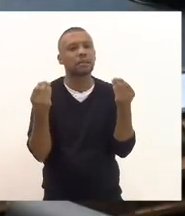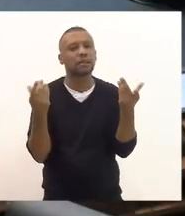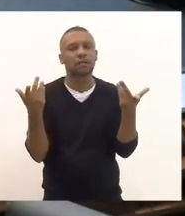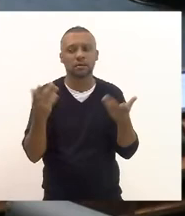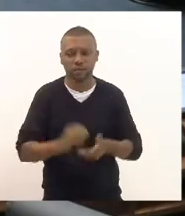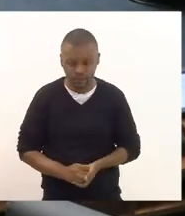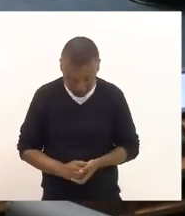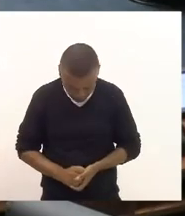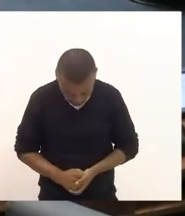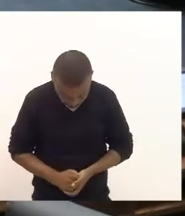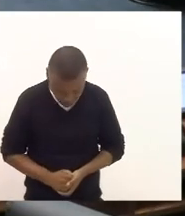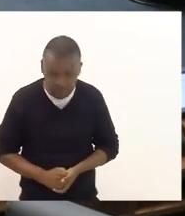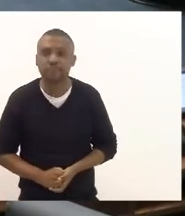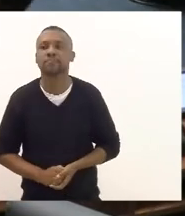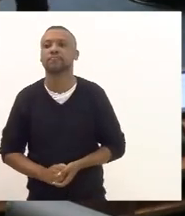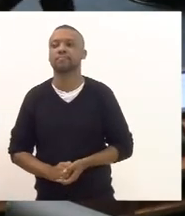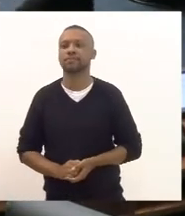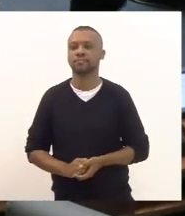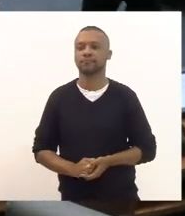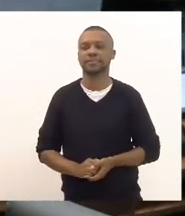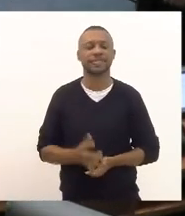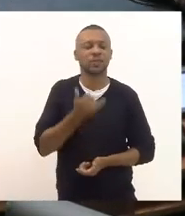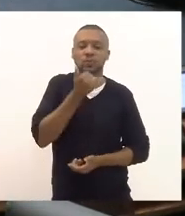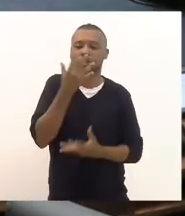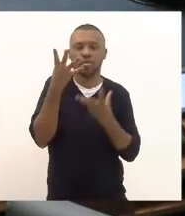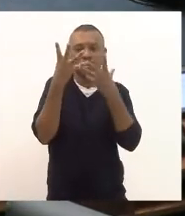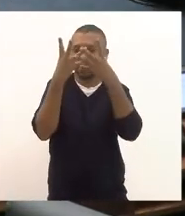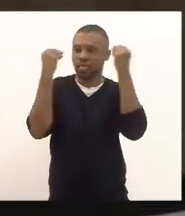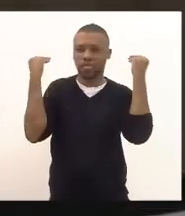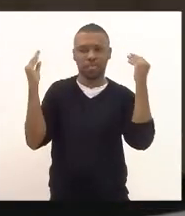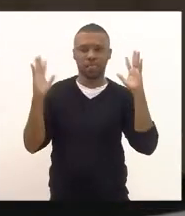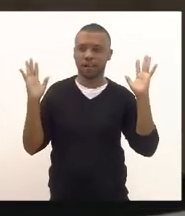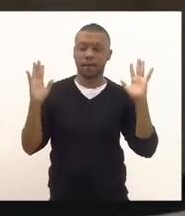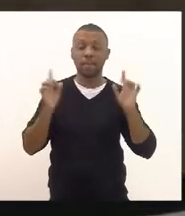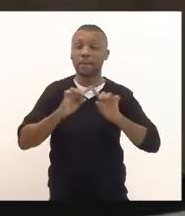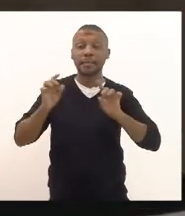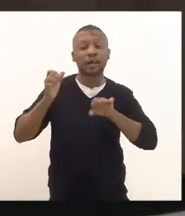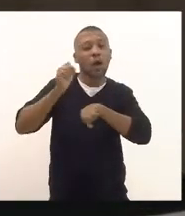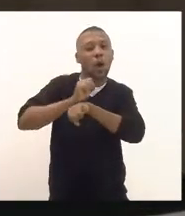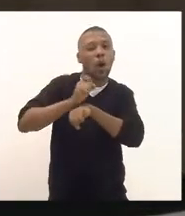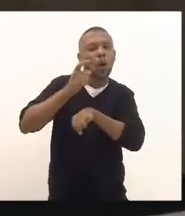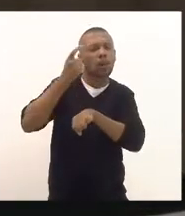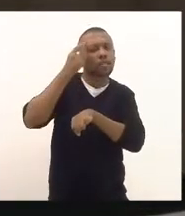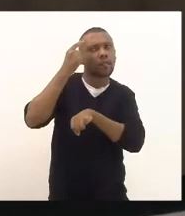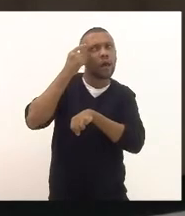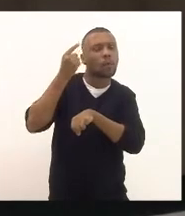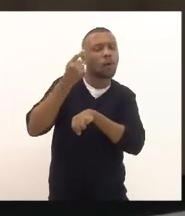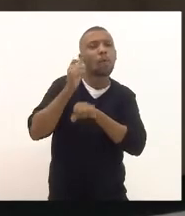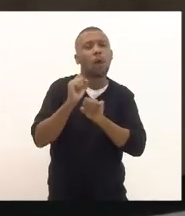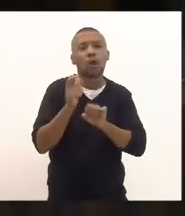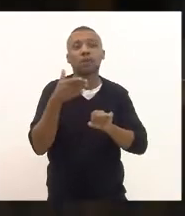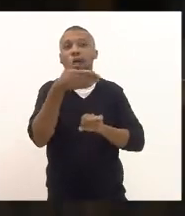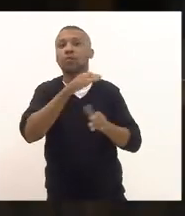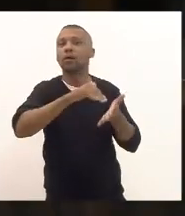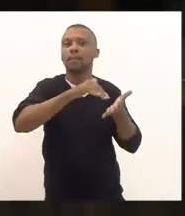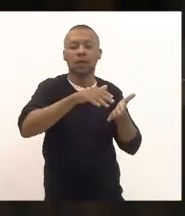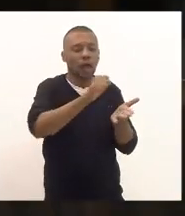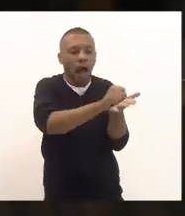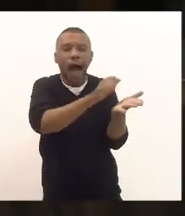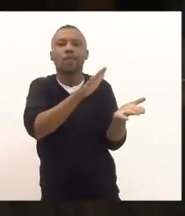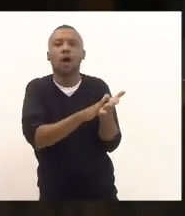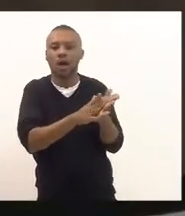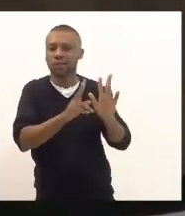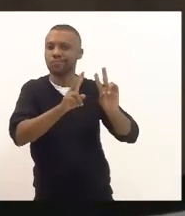eu já bom não lembro mas só me dá um tempo eu chegar no gabinete passa um zap para mim lá notado